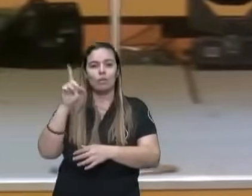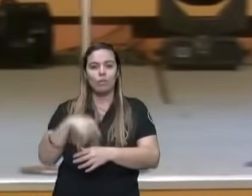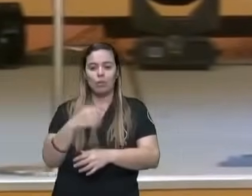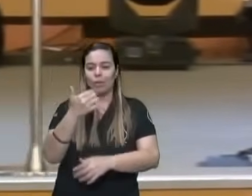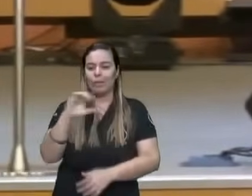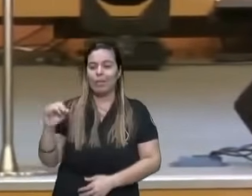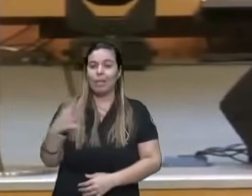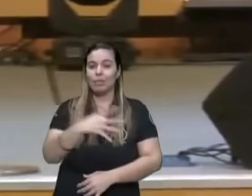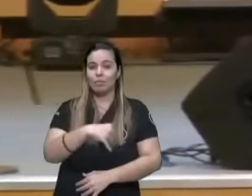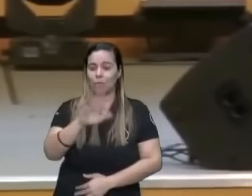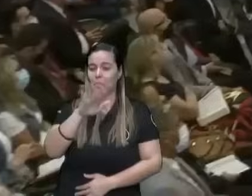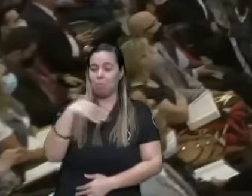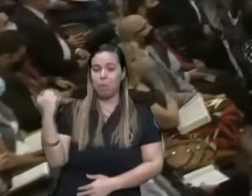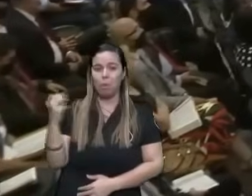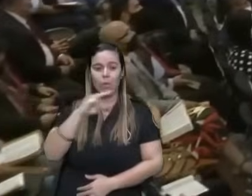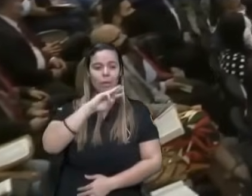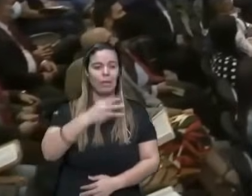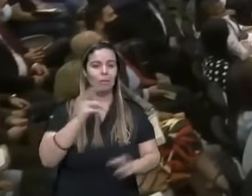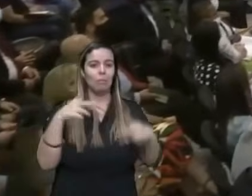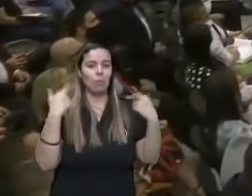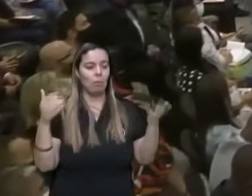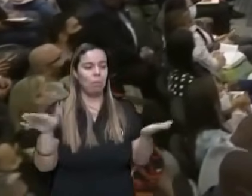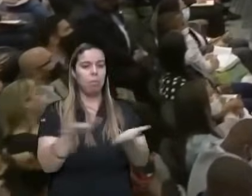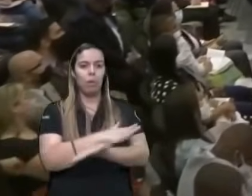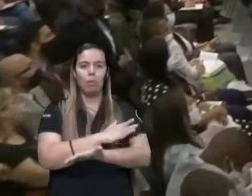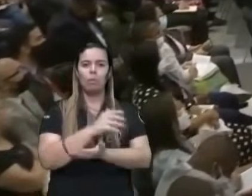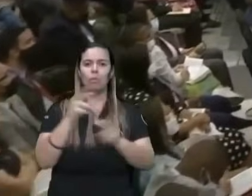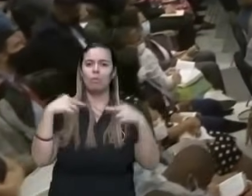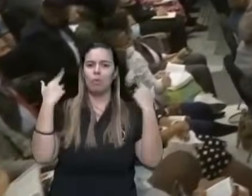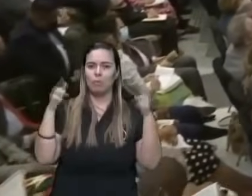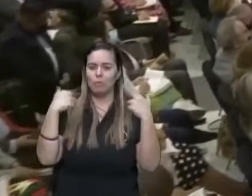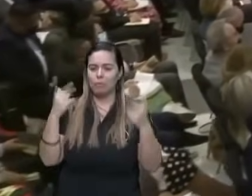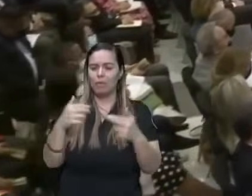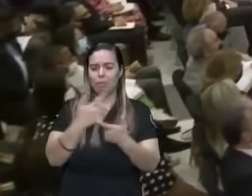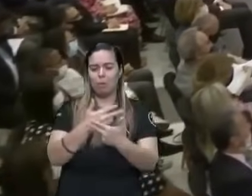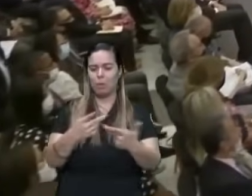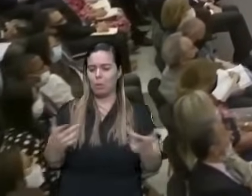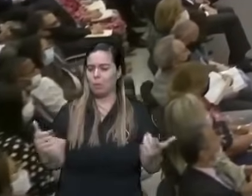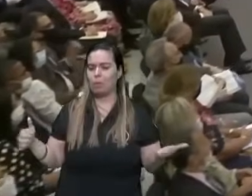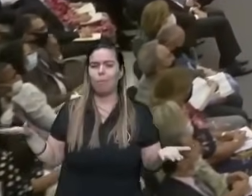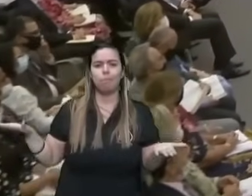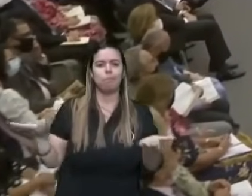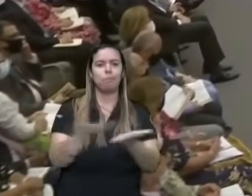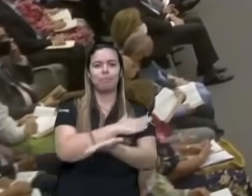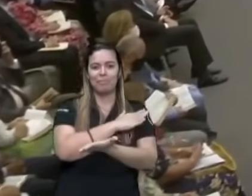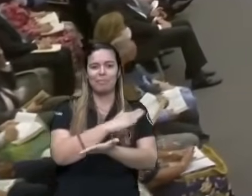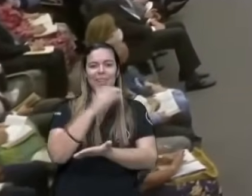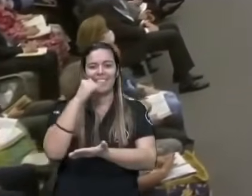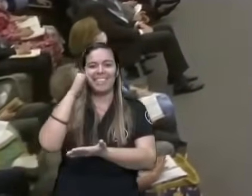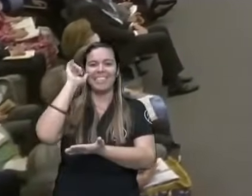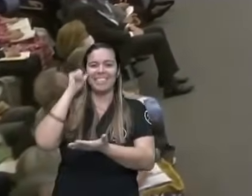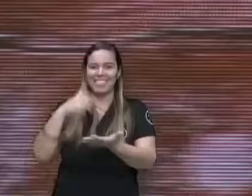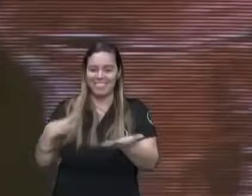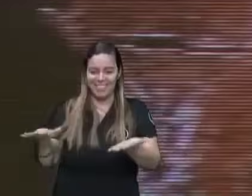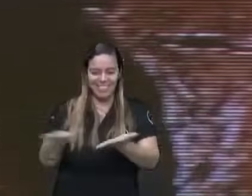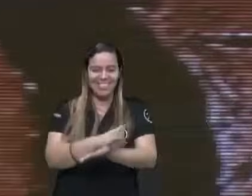filhos morreram, 3 mil camelos, 7 mil ovelhas, 500 juntas de boi, 500 jumentas. Uma